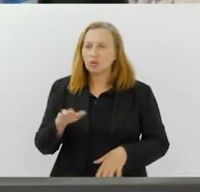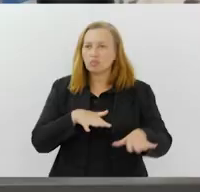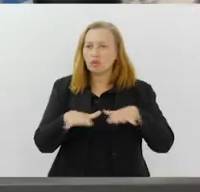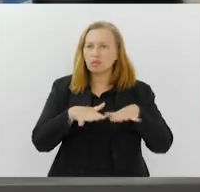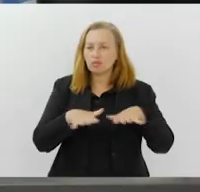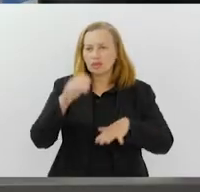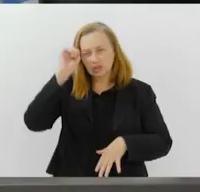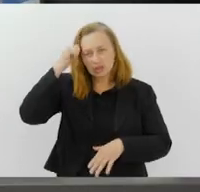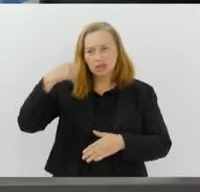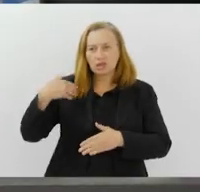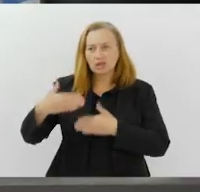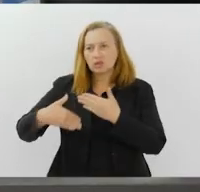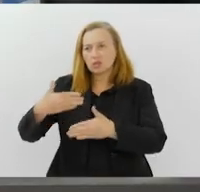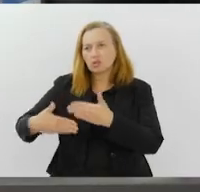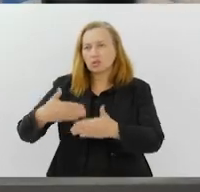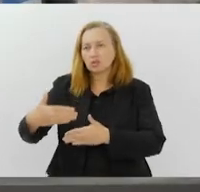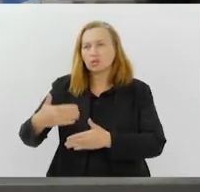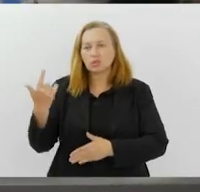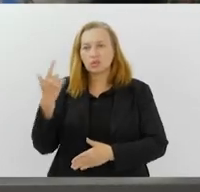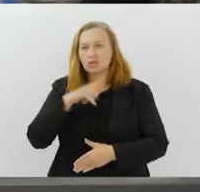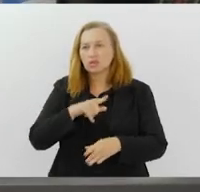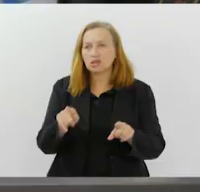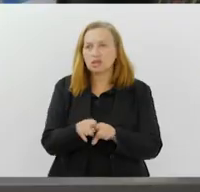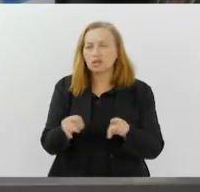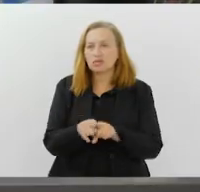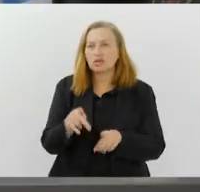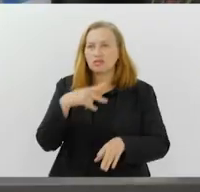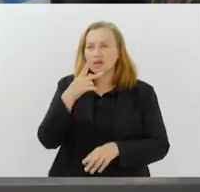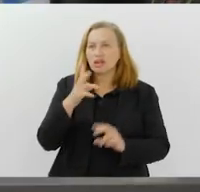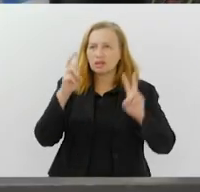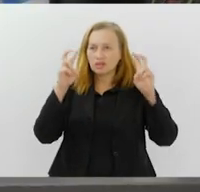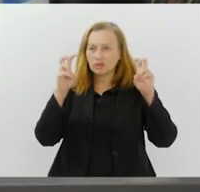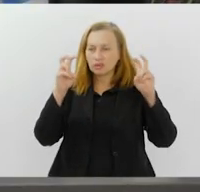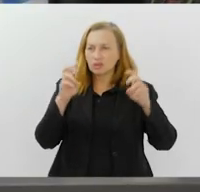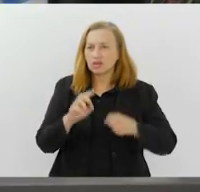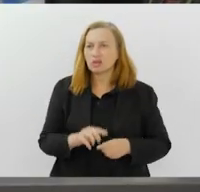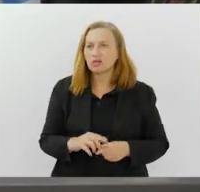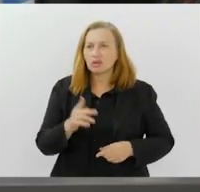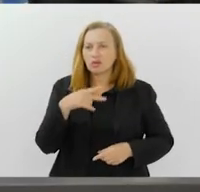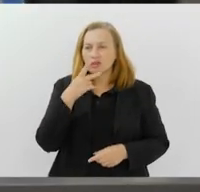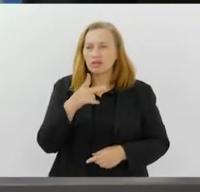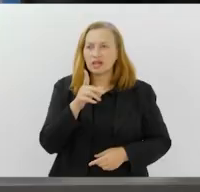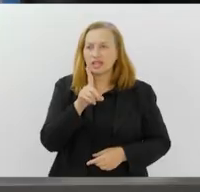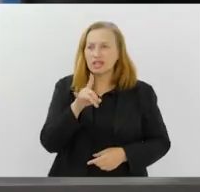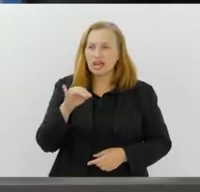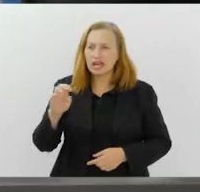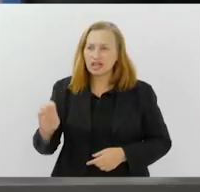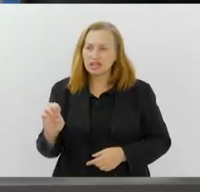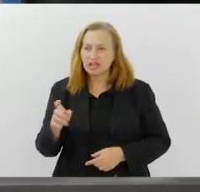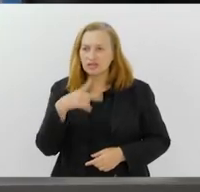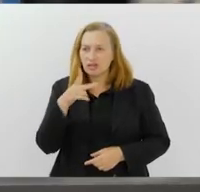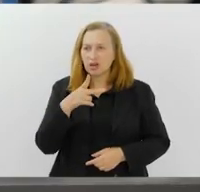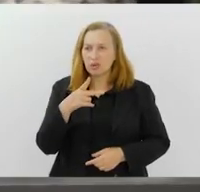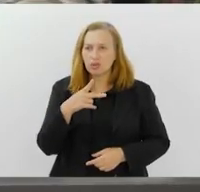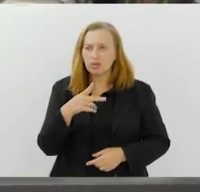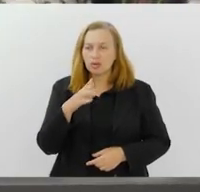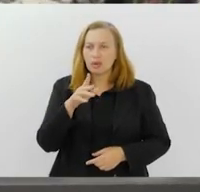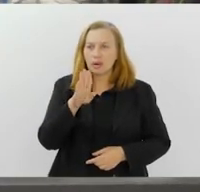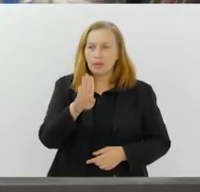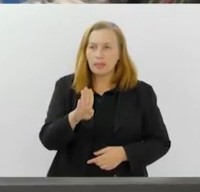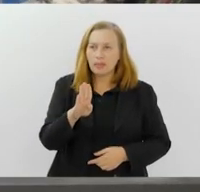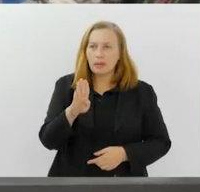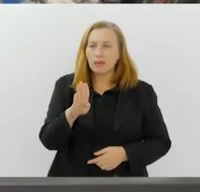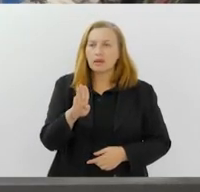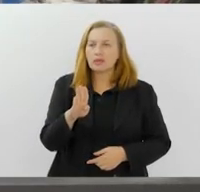as gerações aqui conseguisse também falar de um tema porque uma fala que a daane trouxe me pegou muito né a banalização da